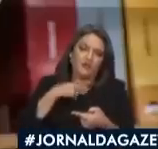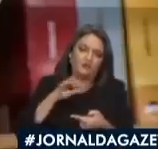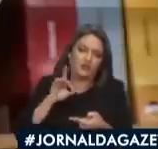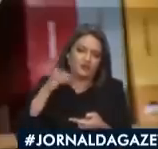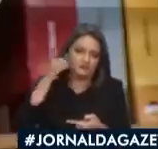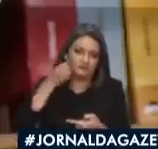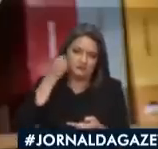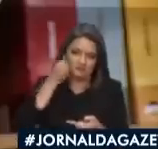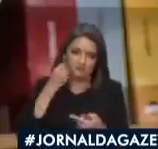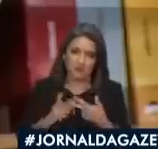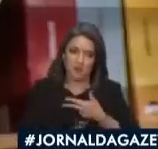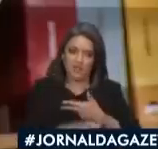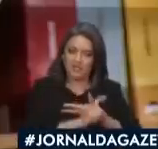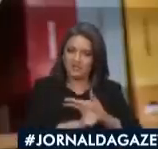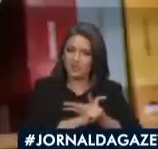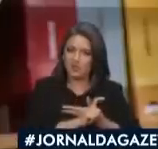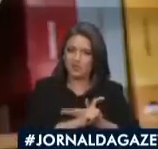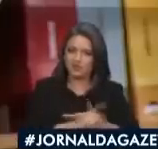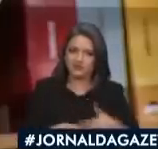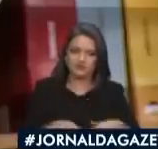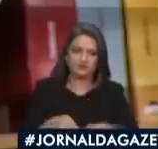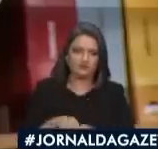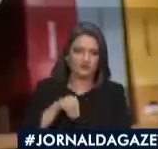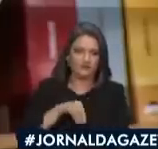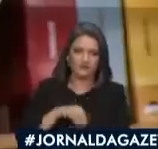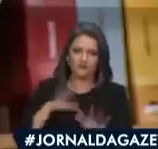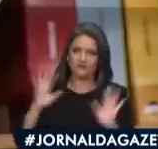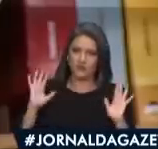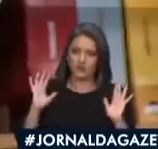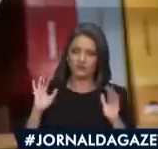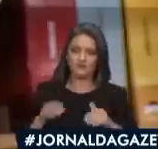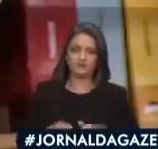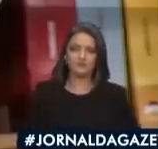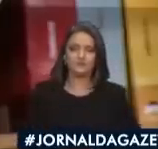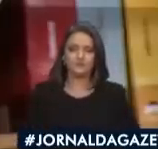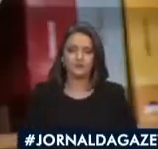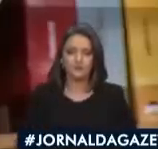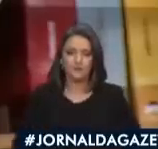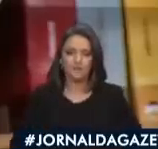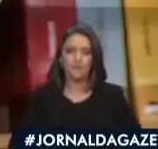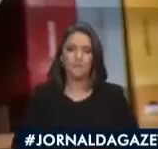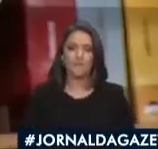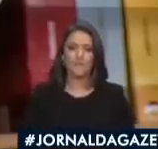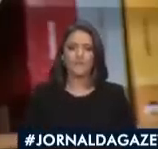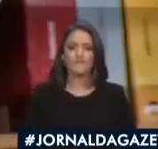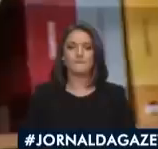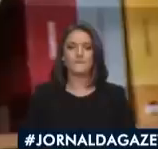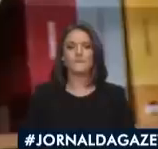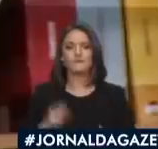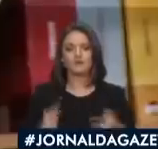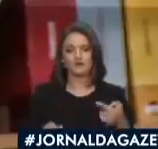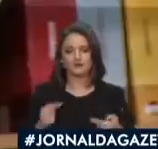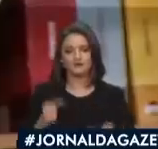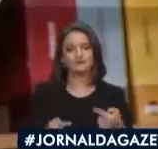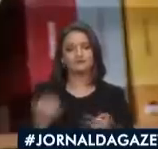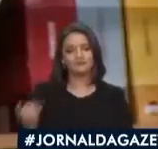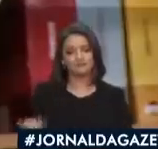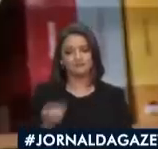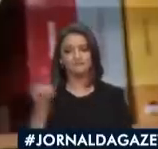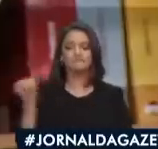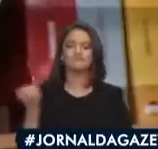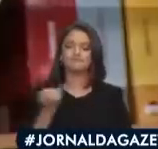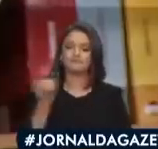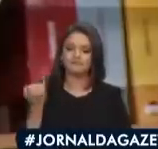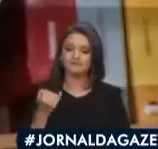executivo nesta essa discussão institucional que é meu ver é importante salutar é necessária